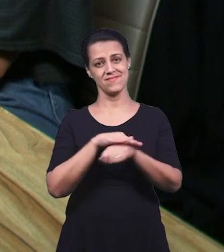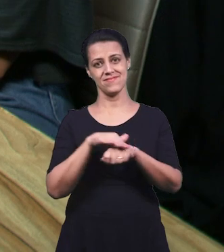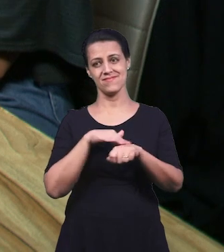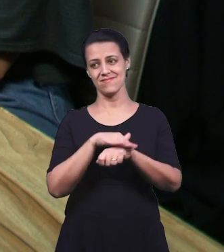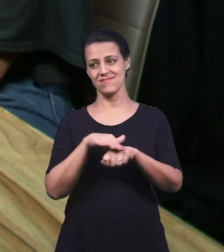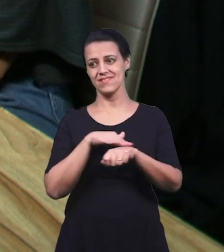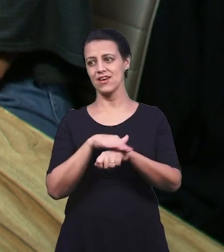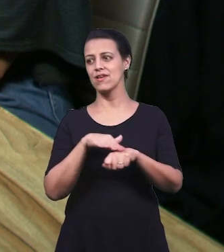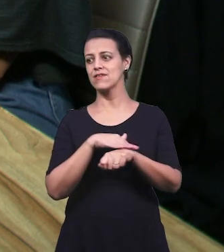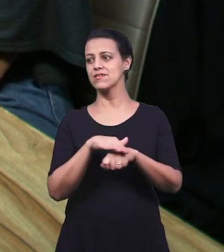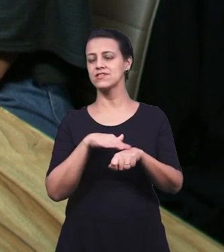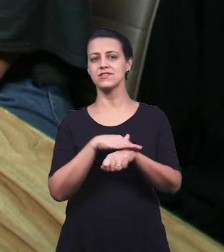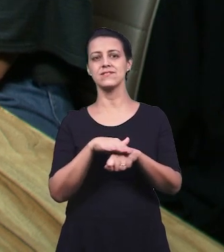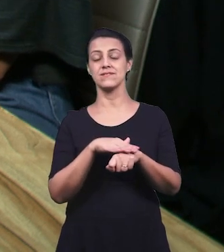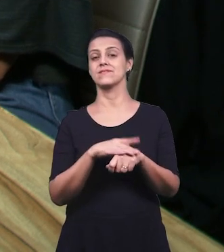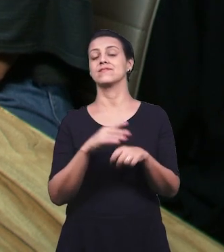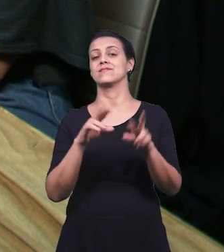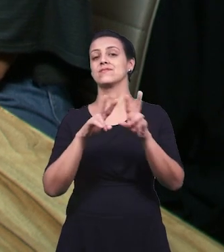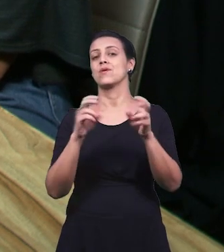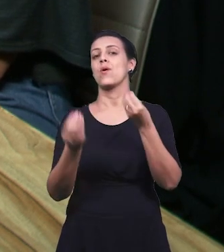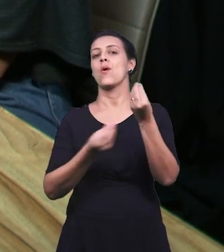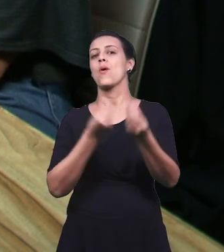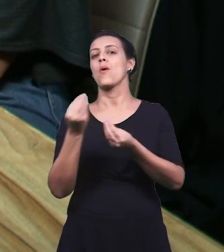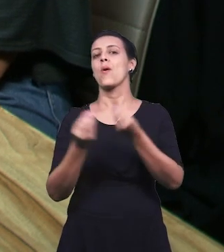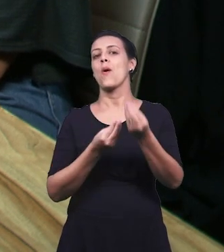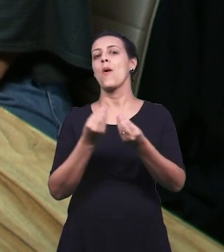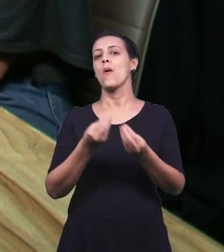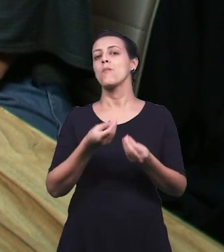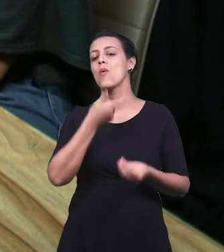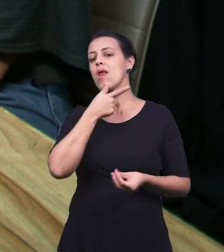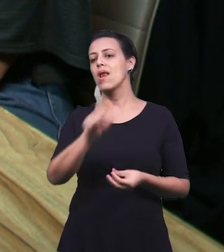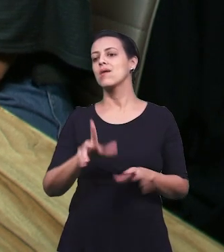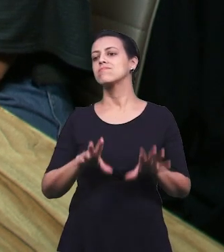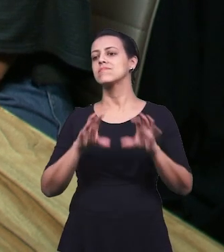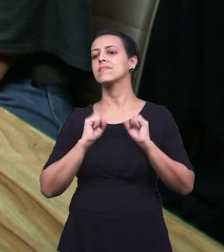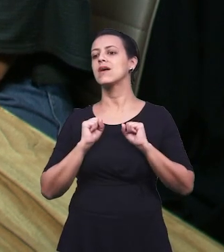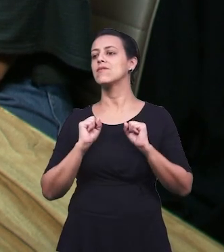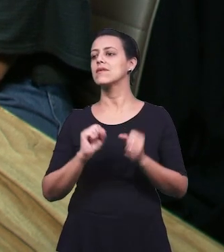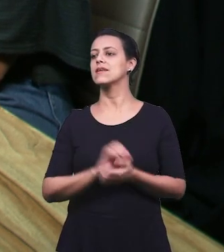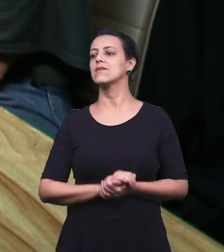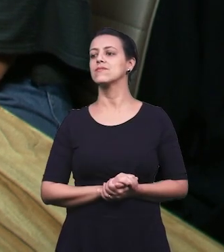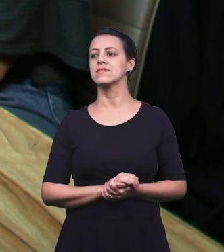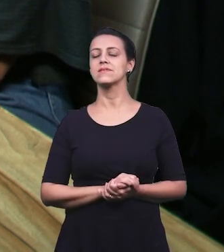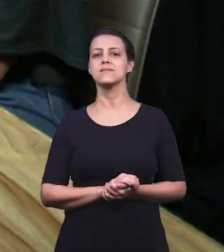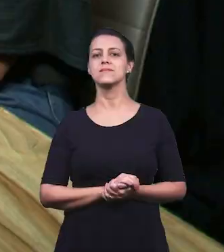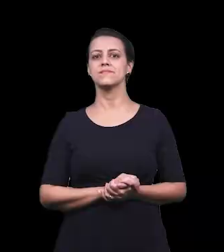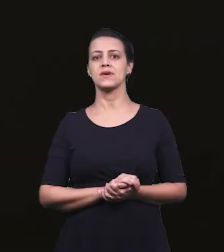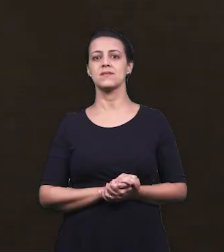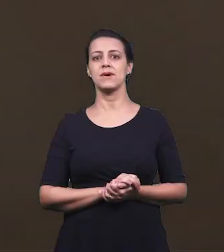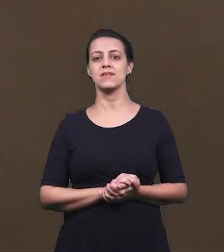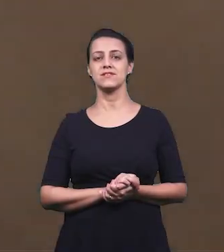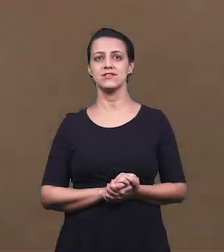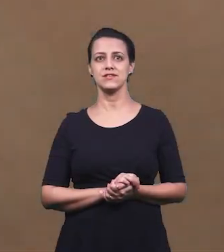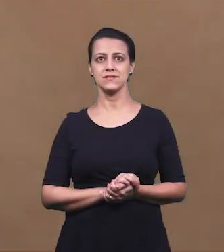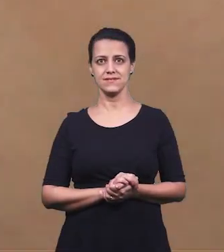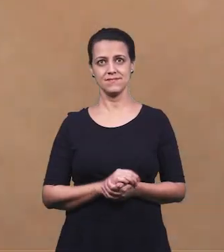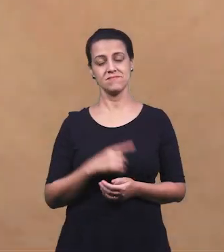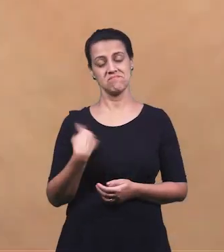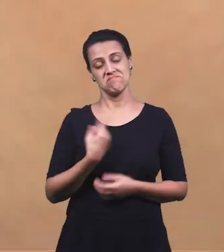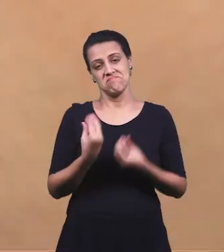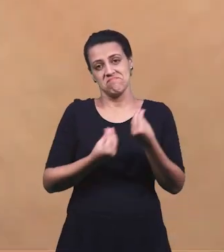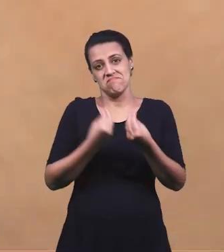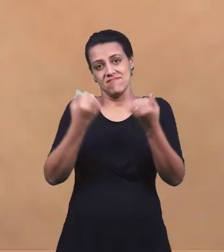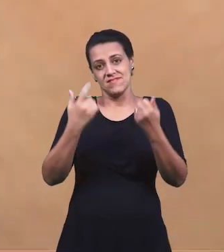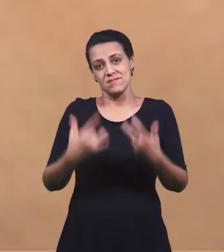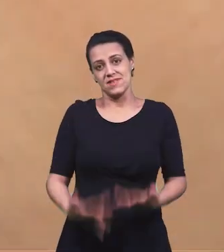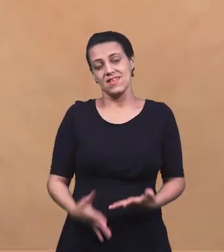da aquisição da Libras, da língua de sinais, com a questão de você aprender o português a ser oralizado, que nem a gente estava conversando,